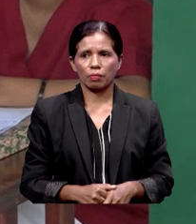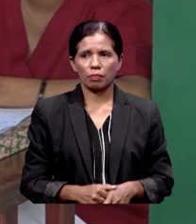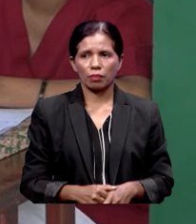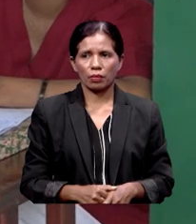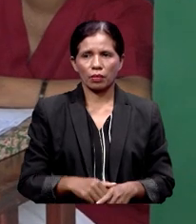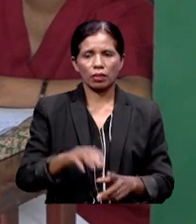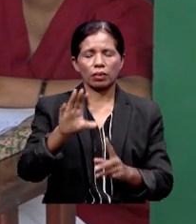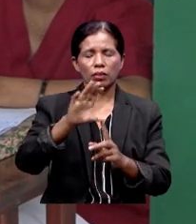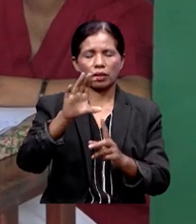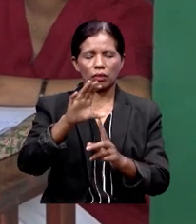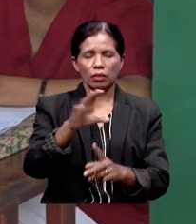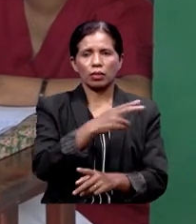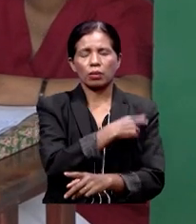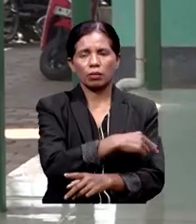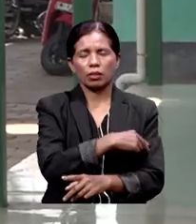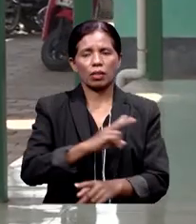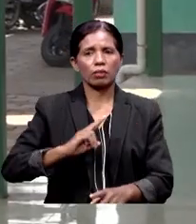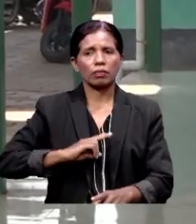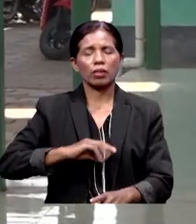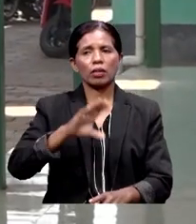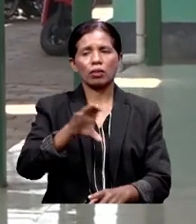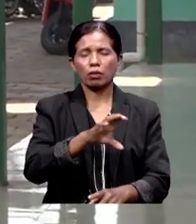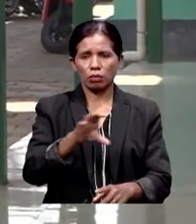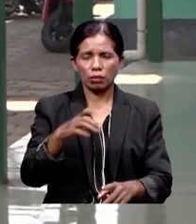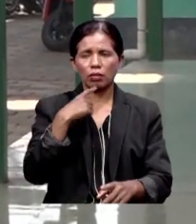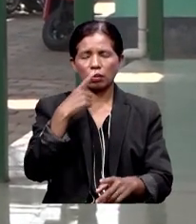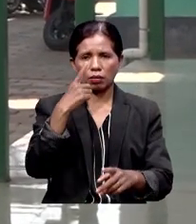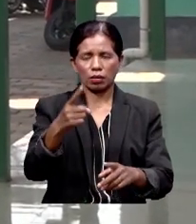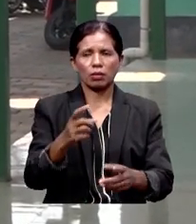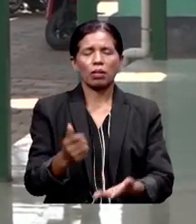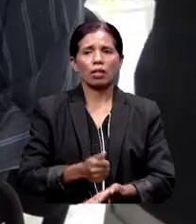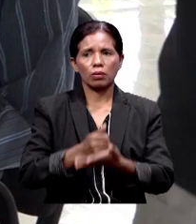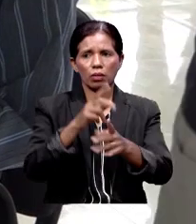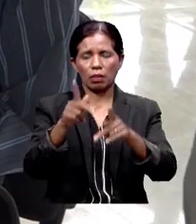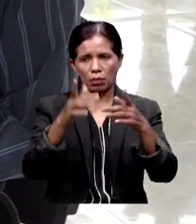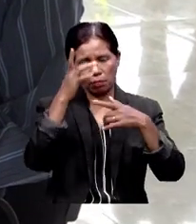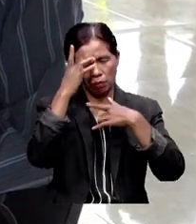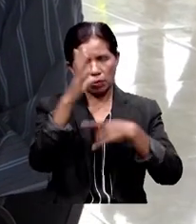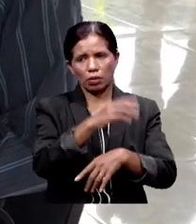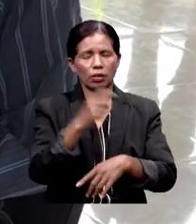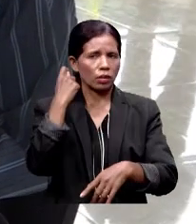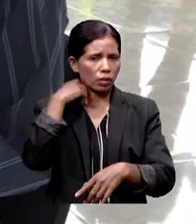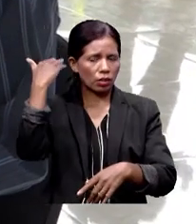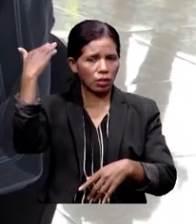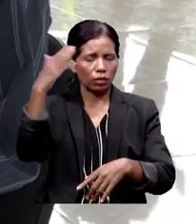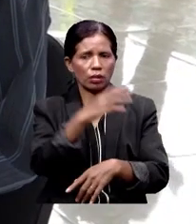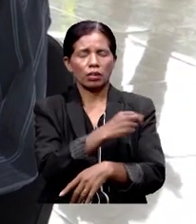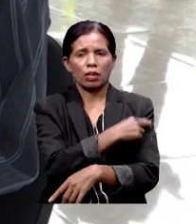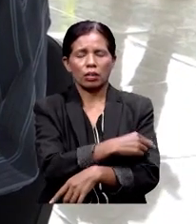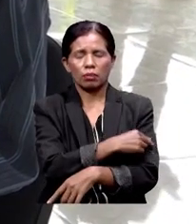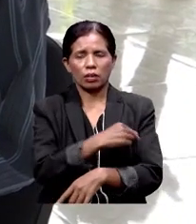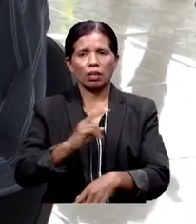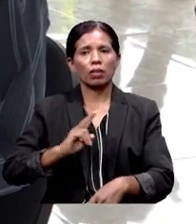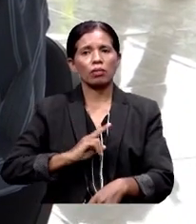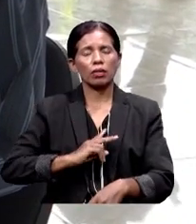Chefe Centro Saúde Veracruz declara daudaune ai muruk ai temrua atu atende paciente ho moras tensão as e a Centro Saúde refere la